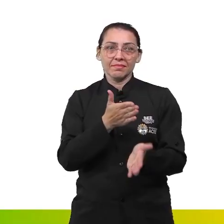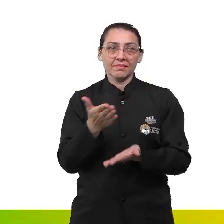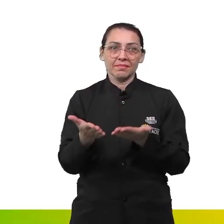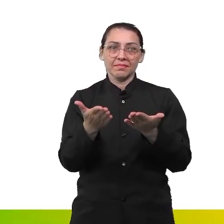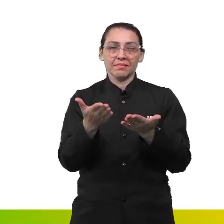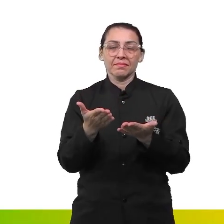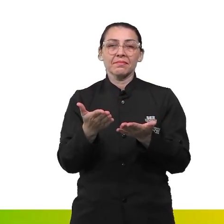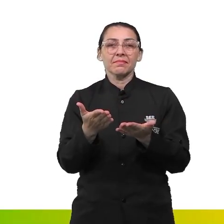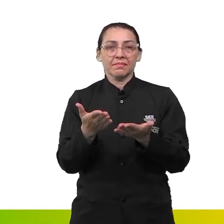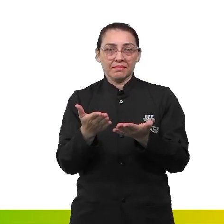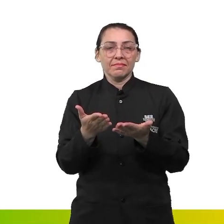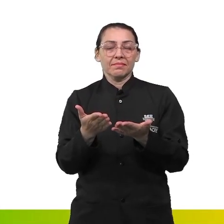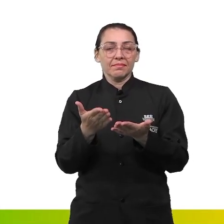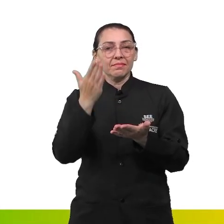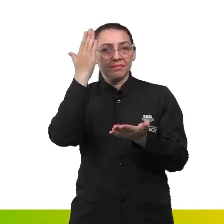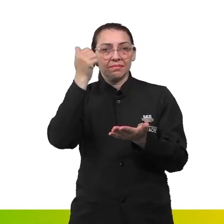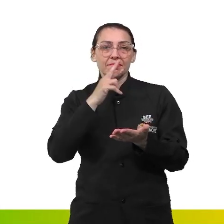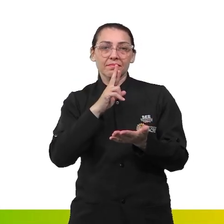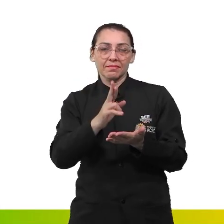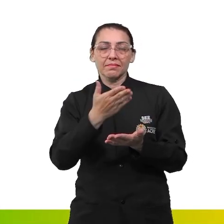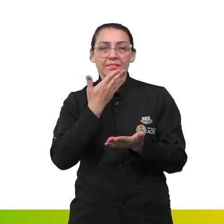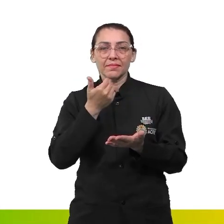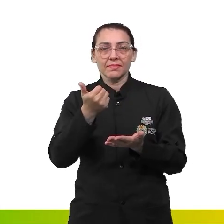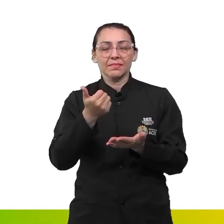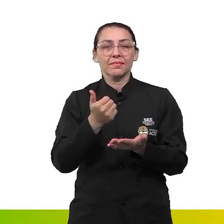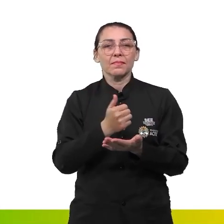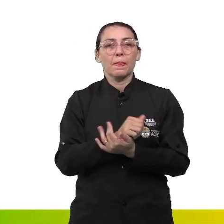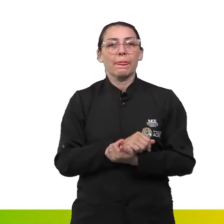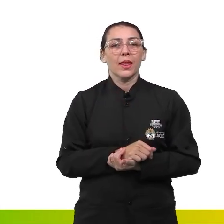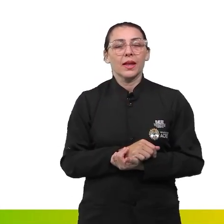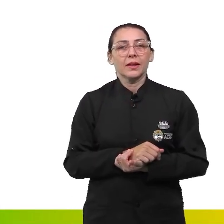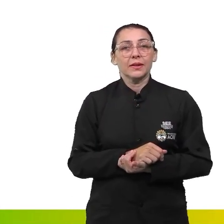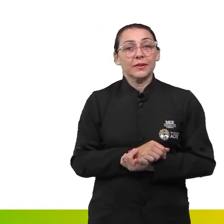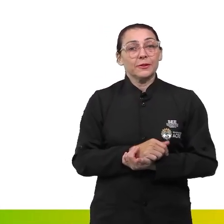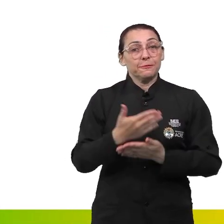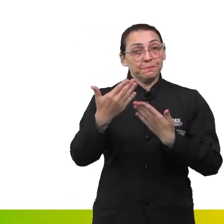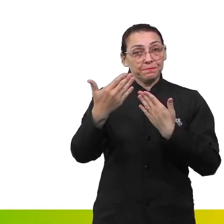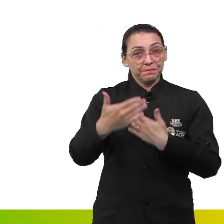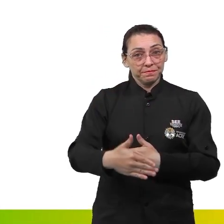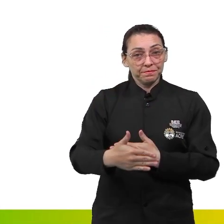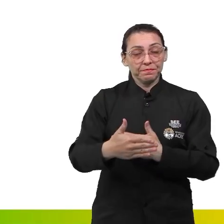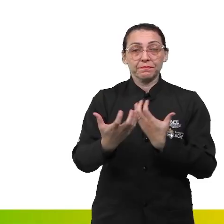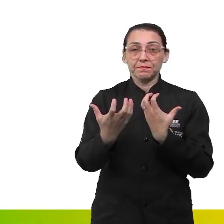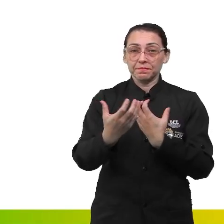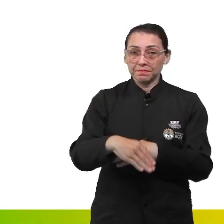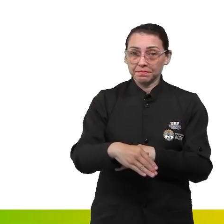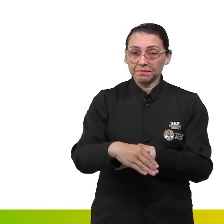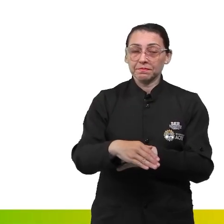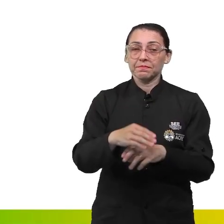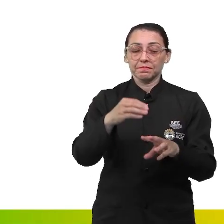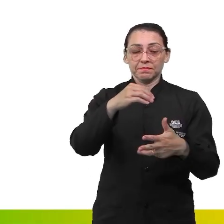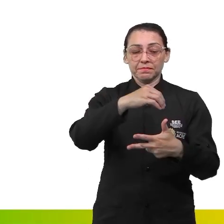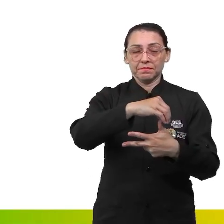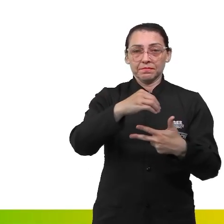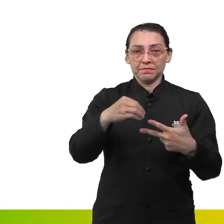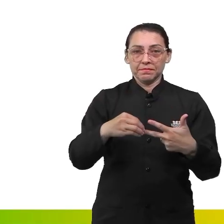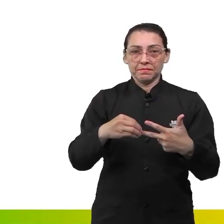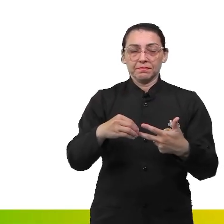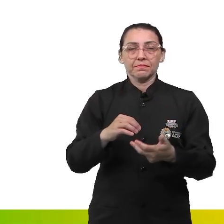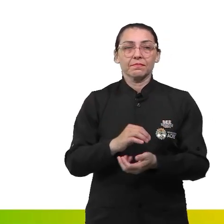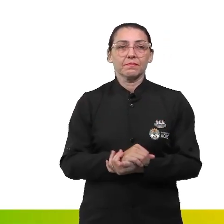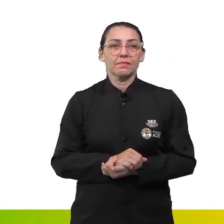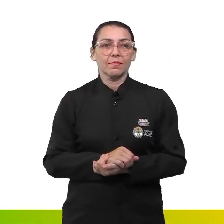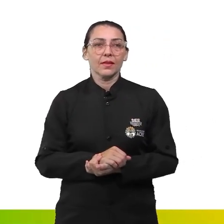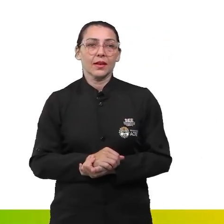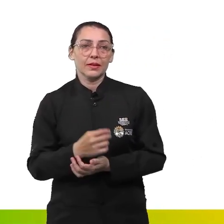Maravilha, viu? Você já sabe resolver melhor agora questões objetivas de provas, de concursos, de Enem, etc. Vamos